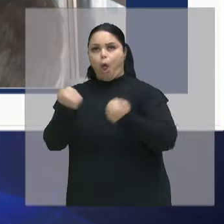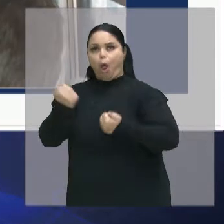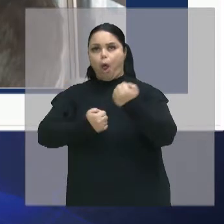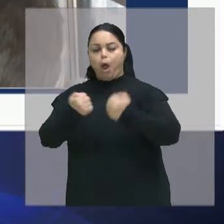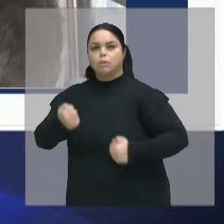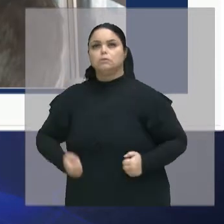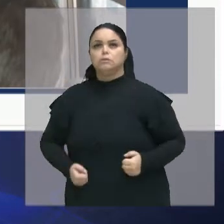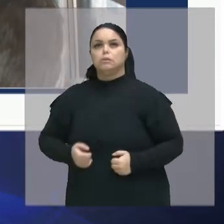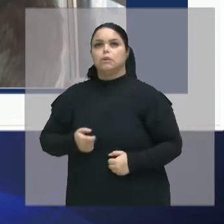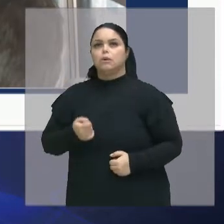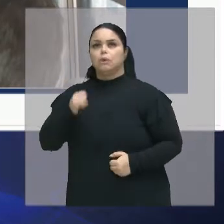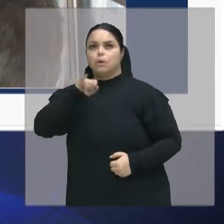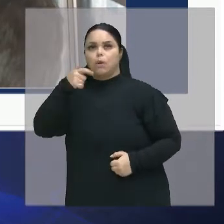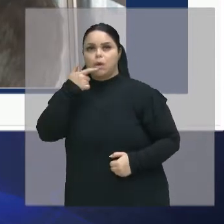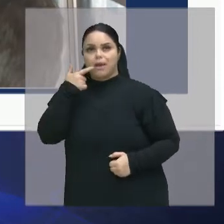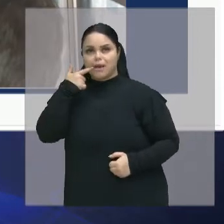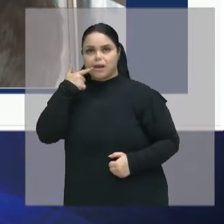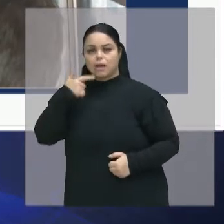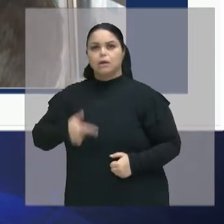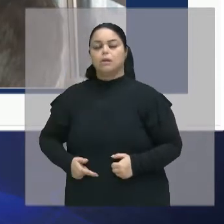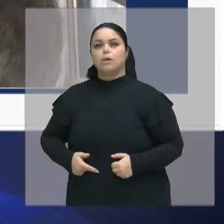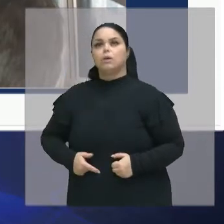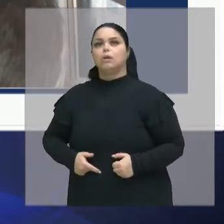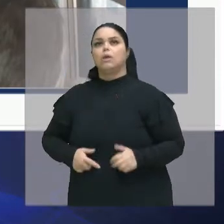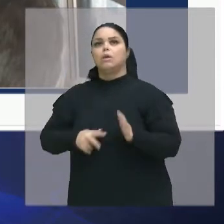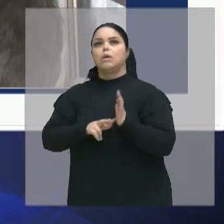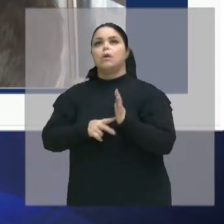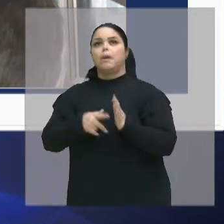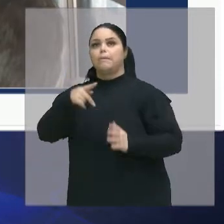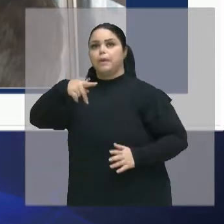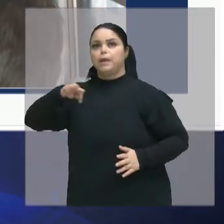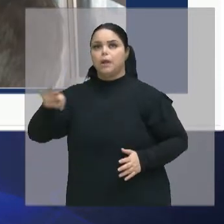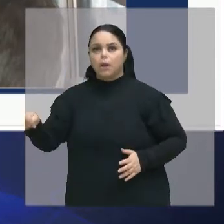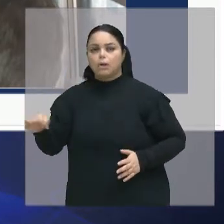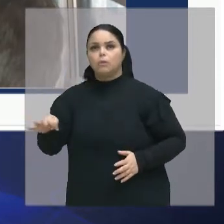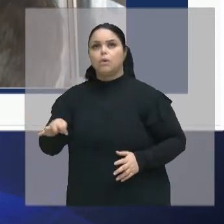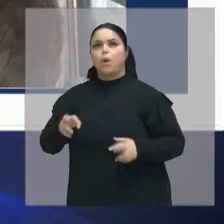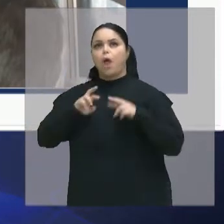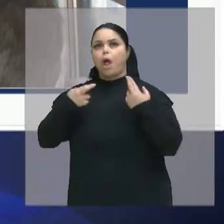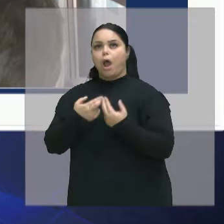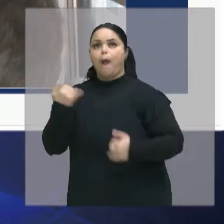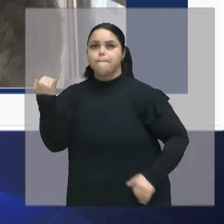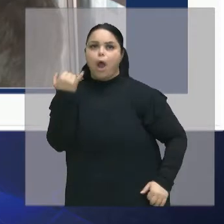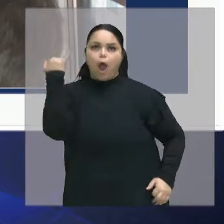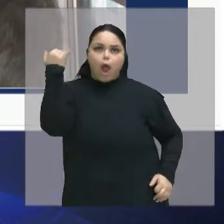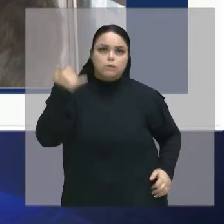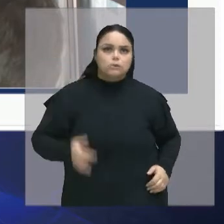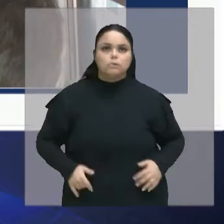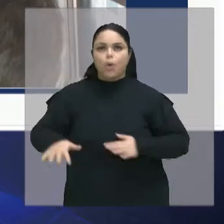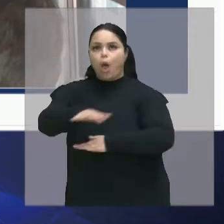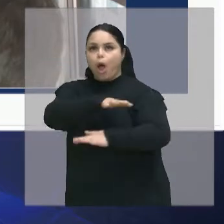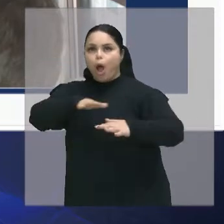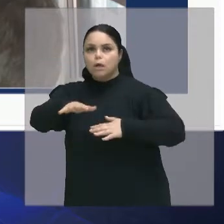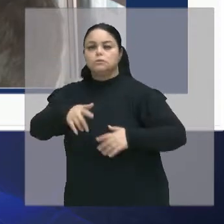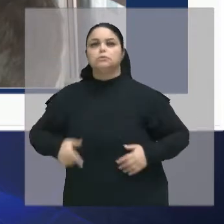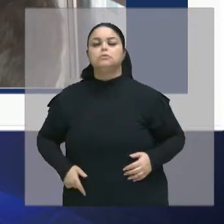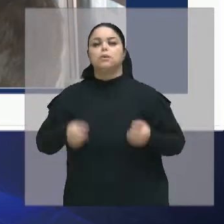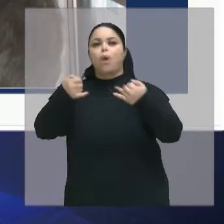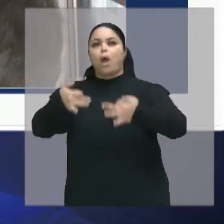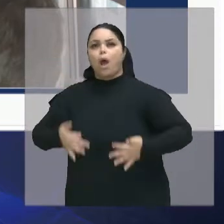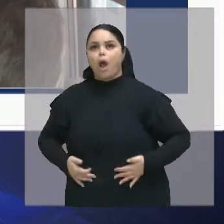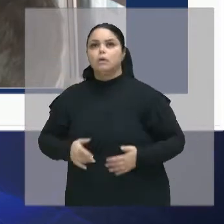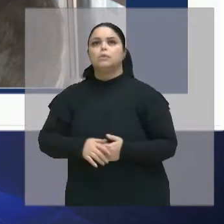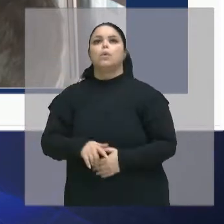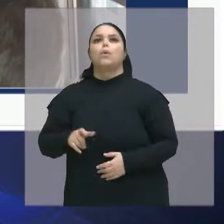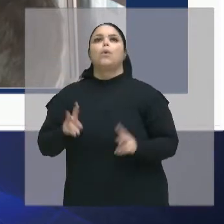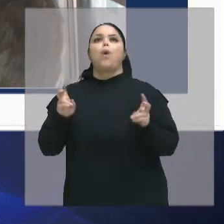vereadora Juliana Fraga, líder do Partido dos Trabalhadores, articulou uma reunião muito importante, que nós vamos falar isso, talvez,